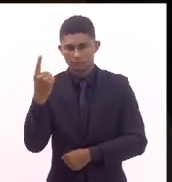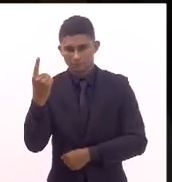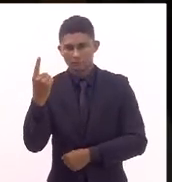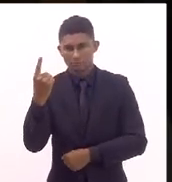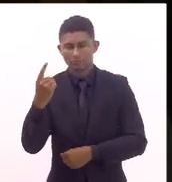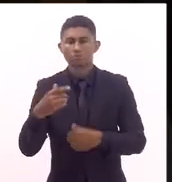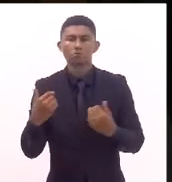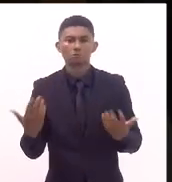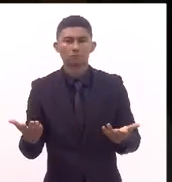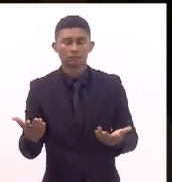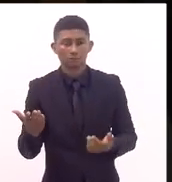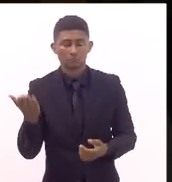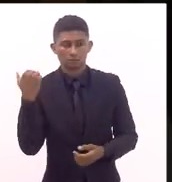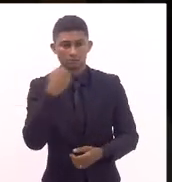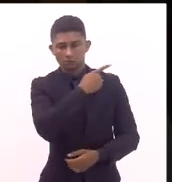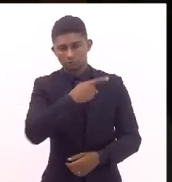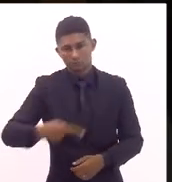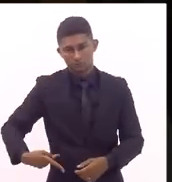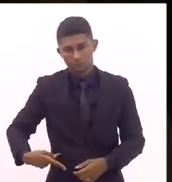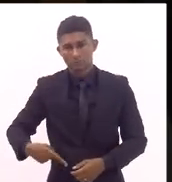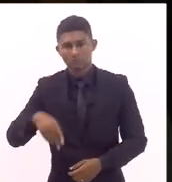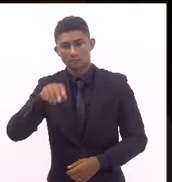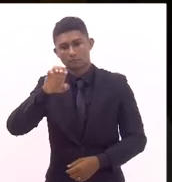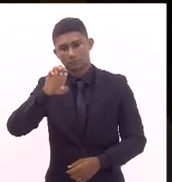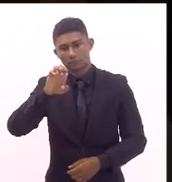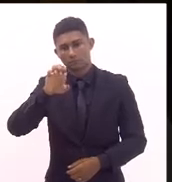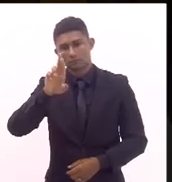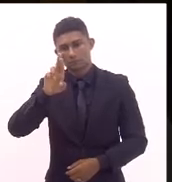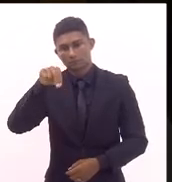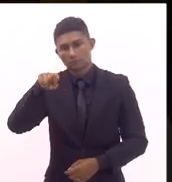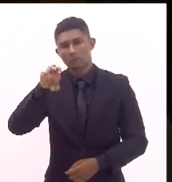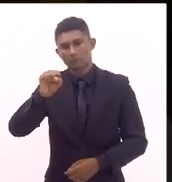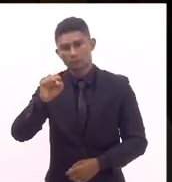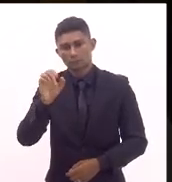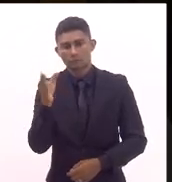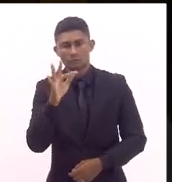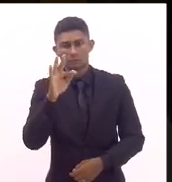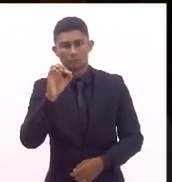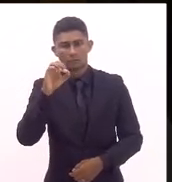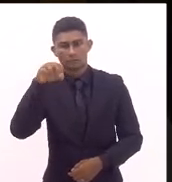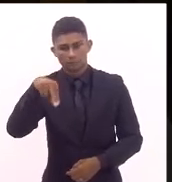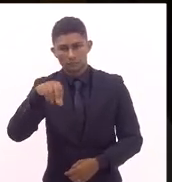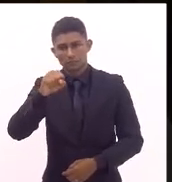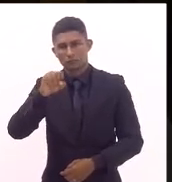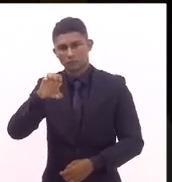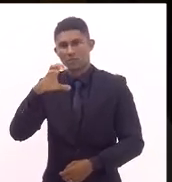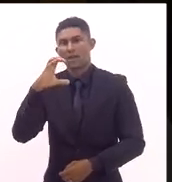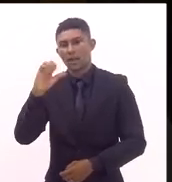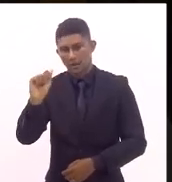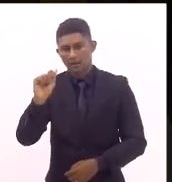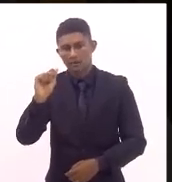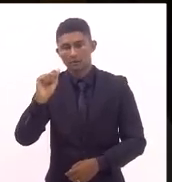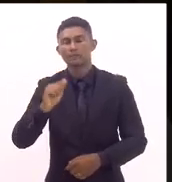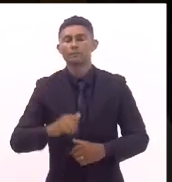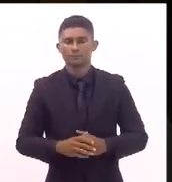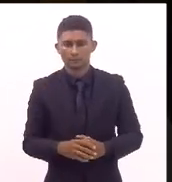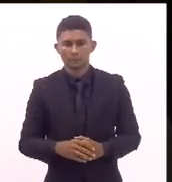e o então Presidente Hermes da Fonseca Marechal não era Capitão era Marechal